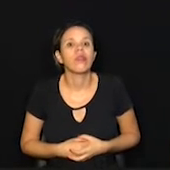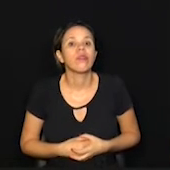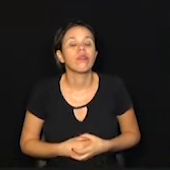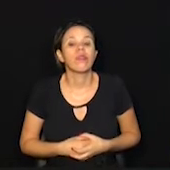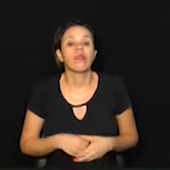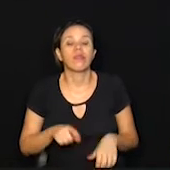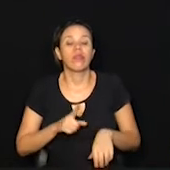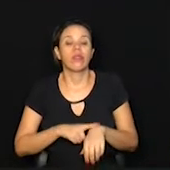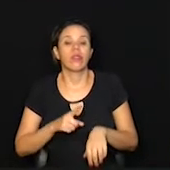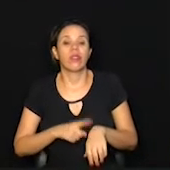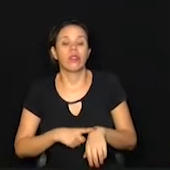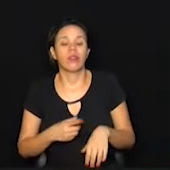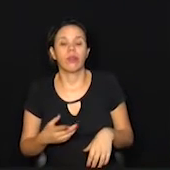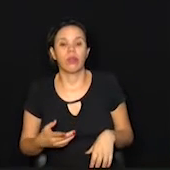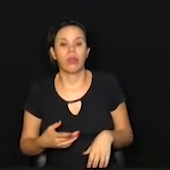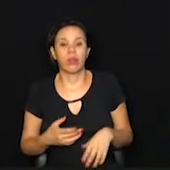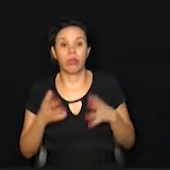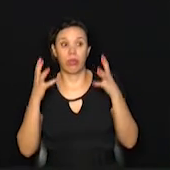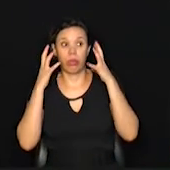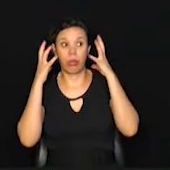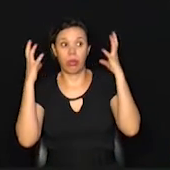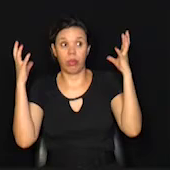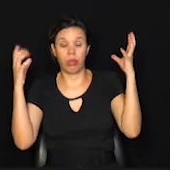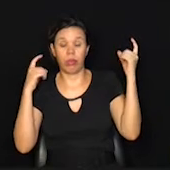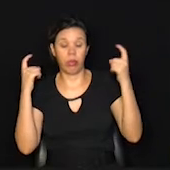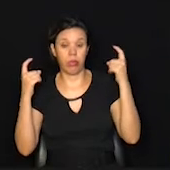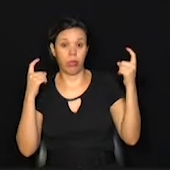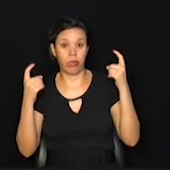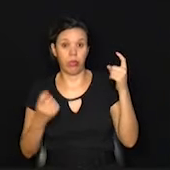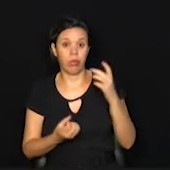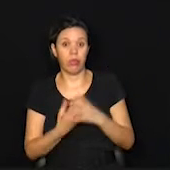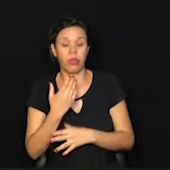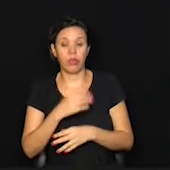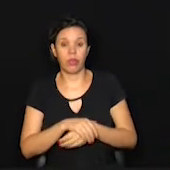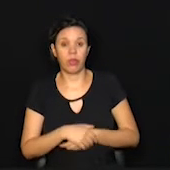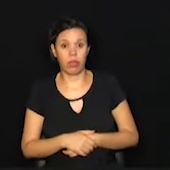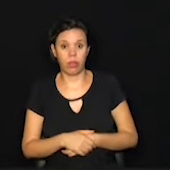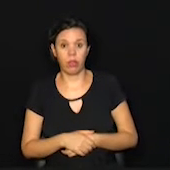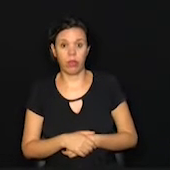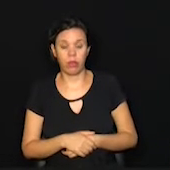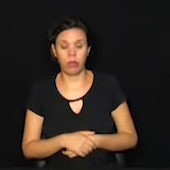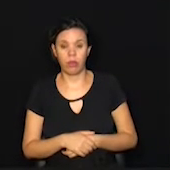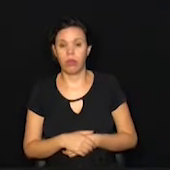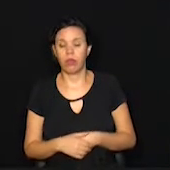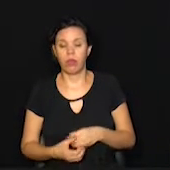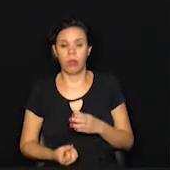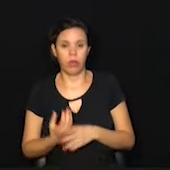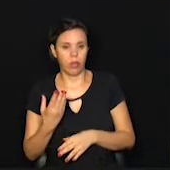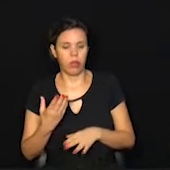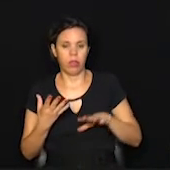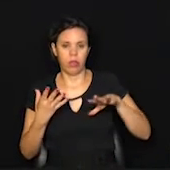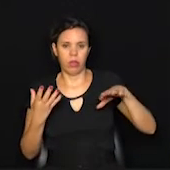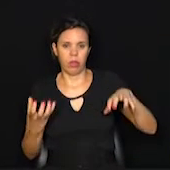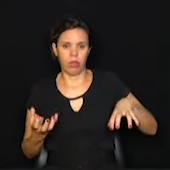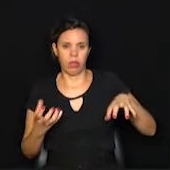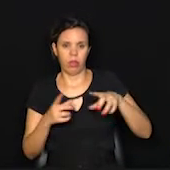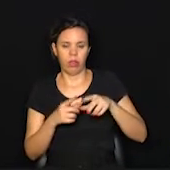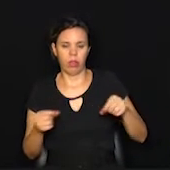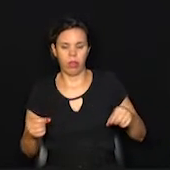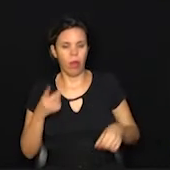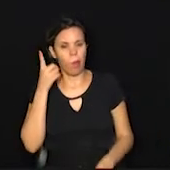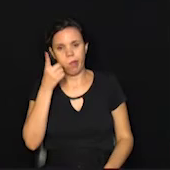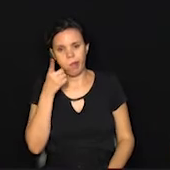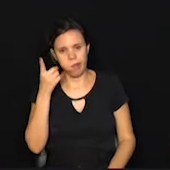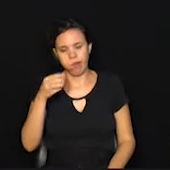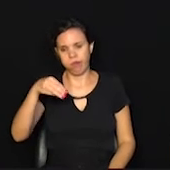momento de muita atenção e essa atenção aparece também no plano do congresso um deputado chamado Márcio